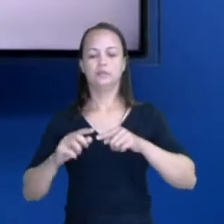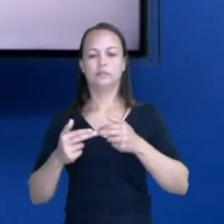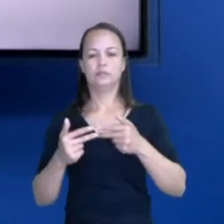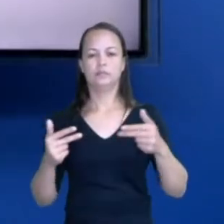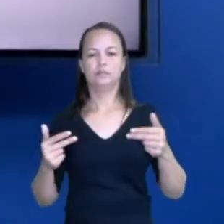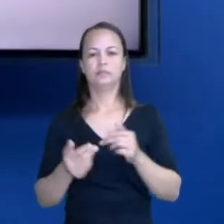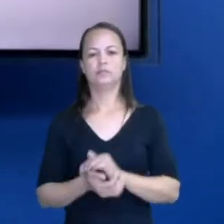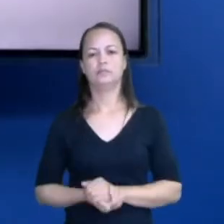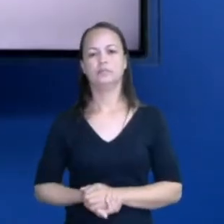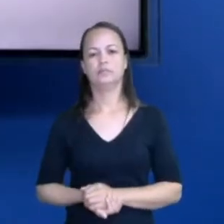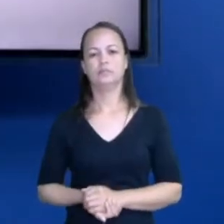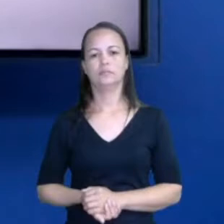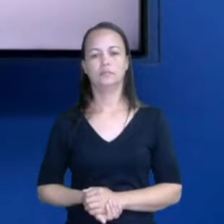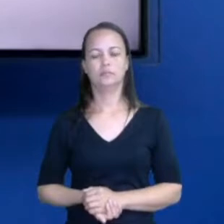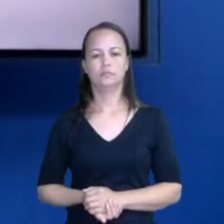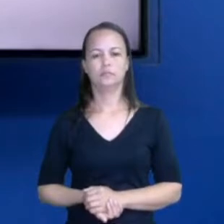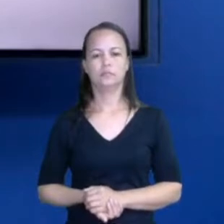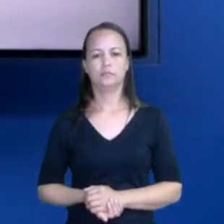materiais.